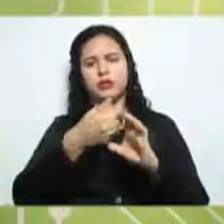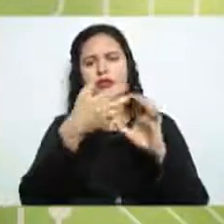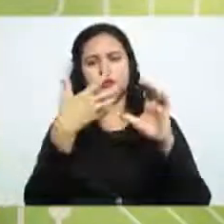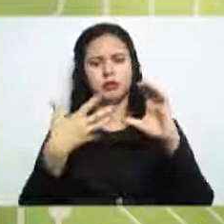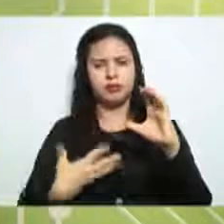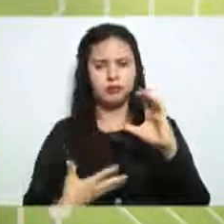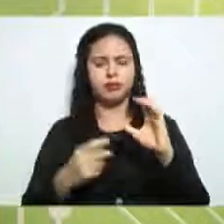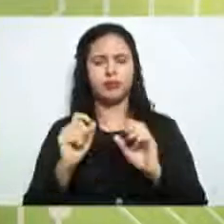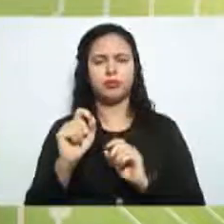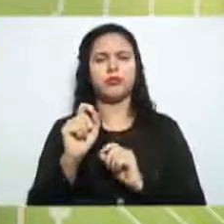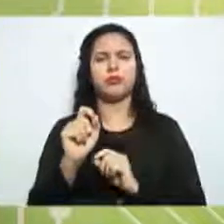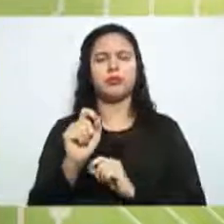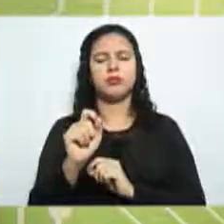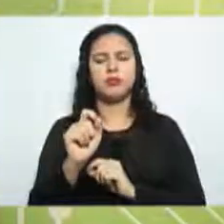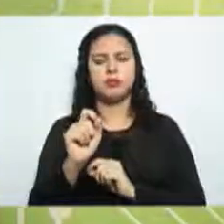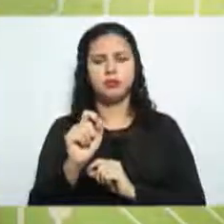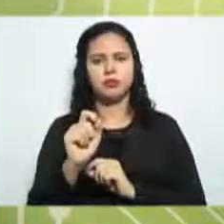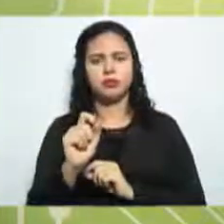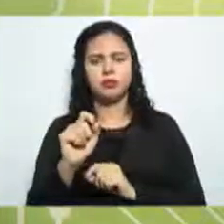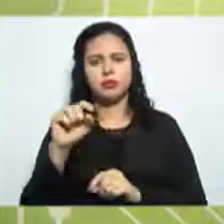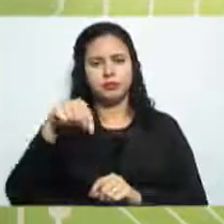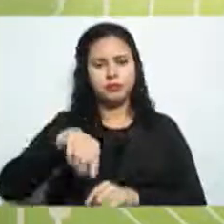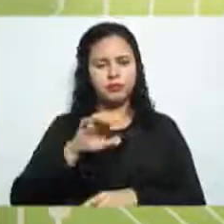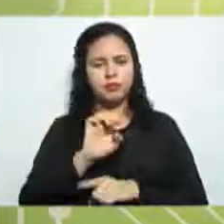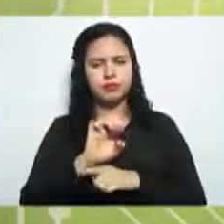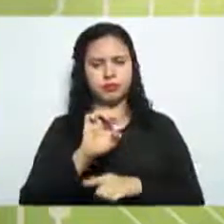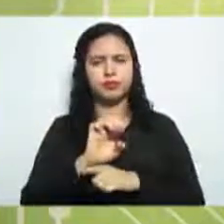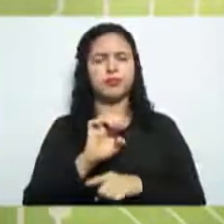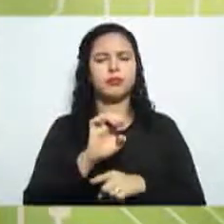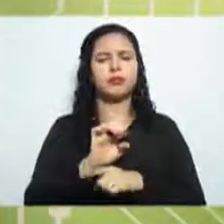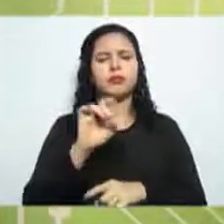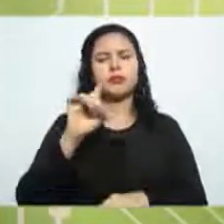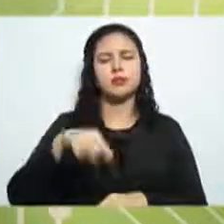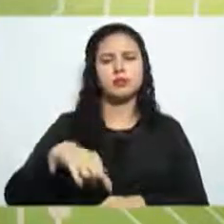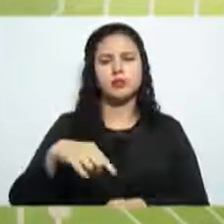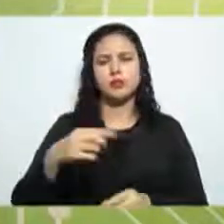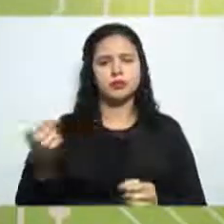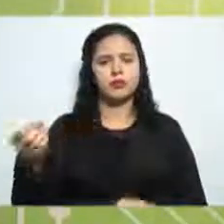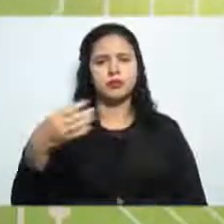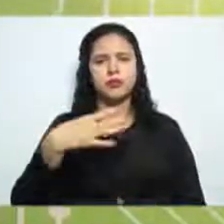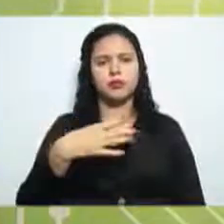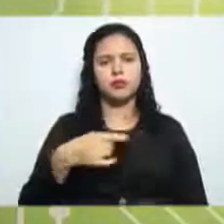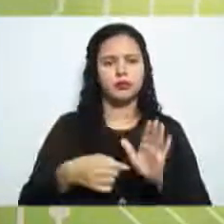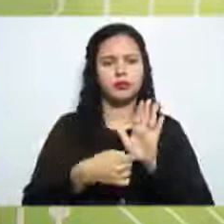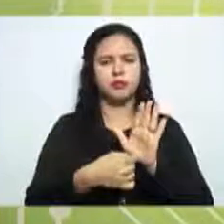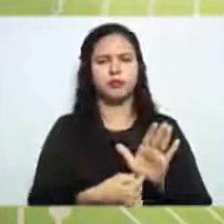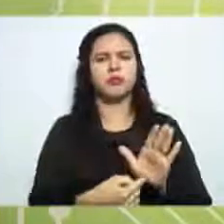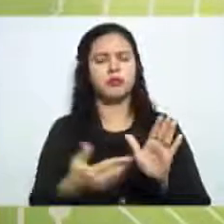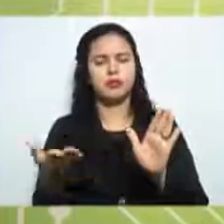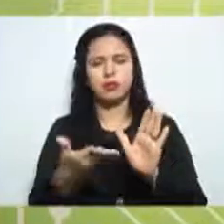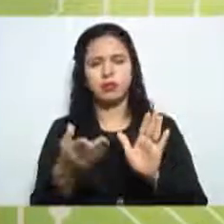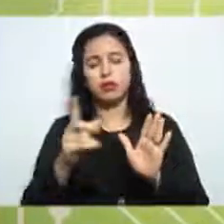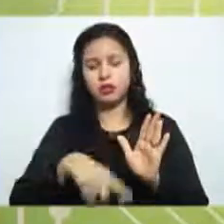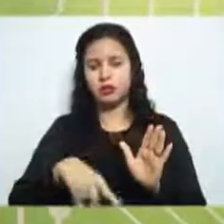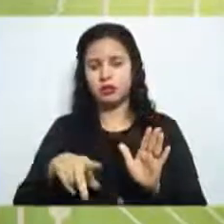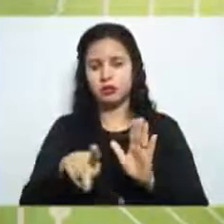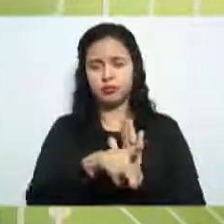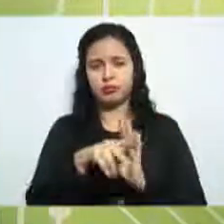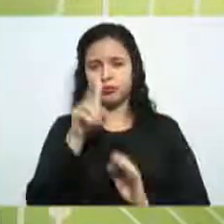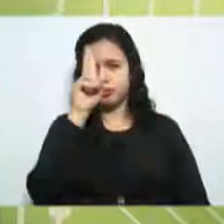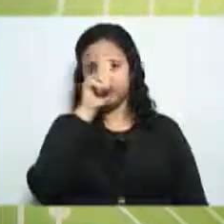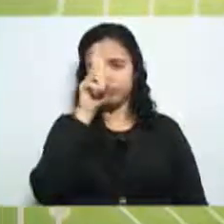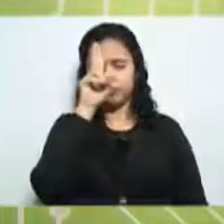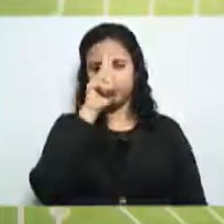realmente a função do nosso estado, as suas realidades de hoje são um reflexo dessa história. Na nossa história